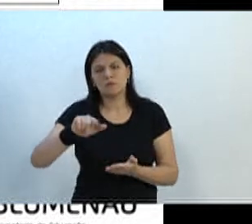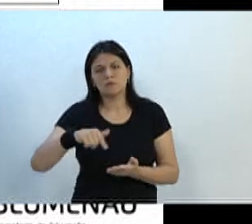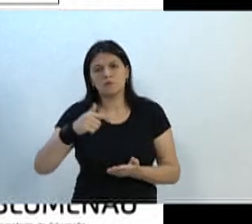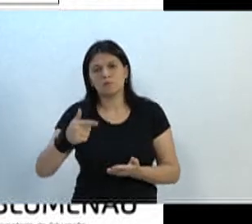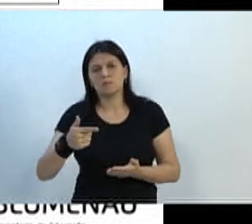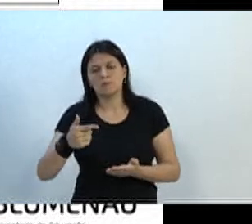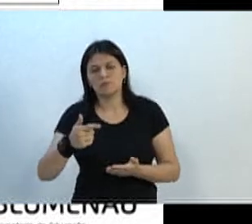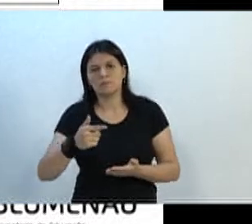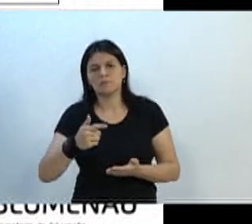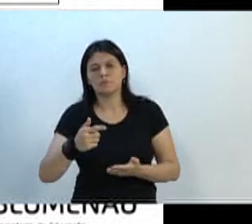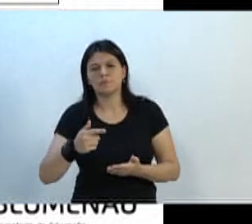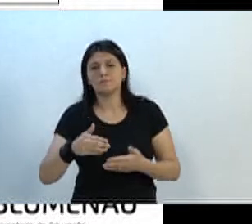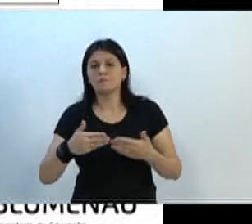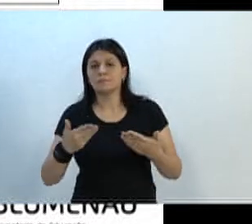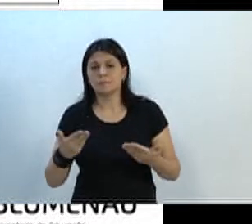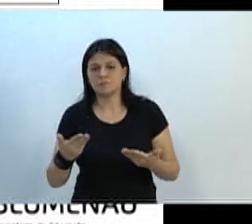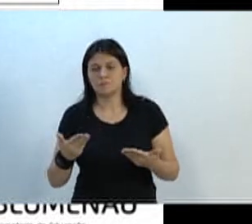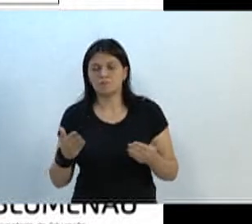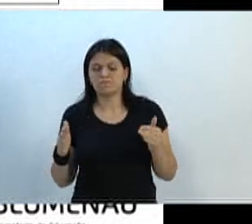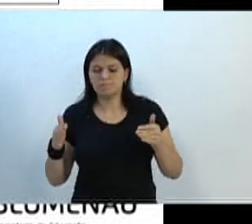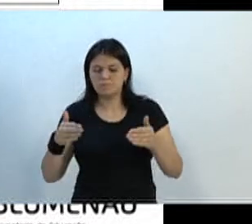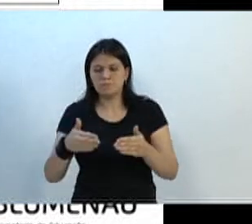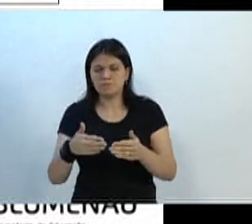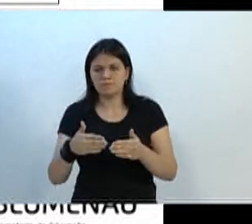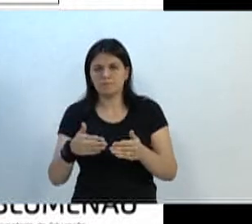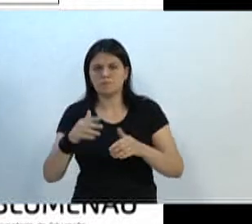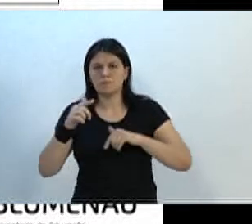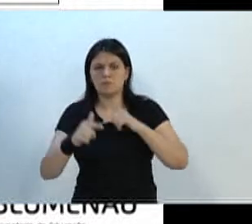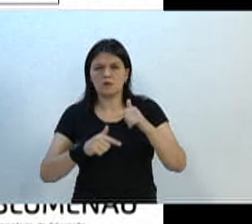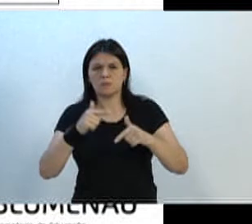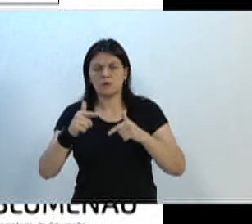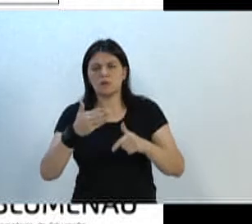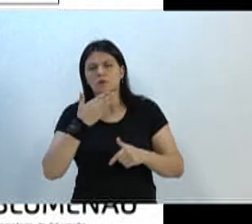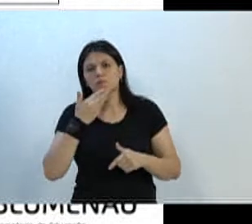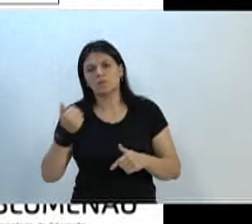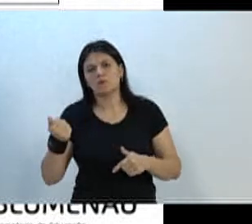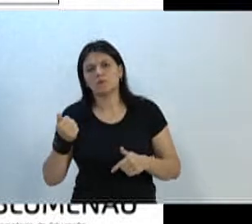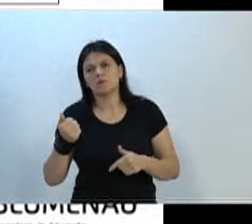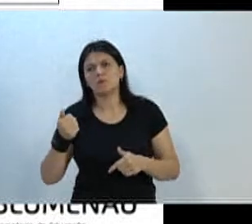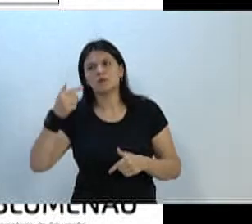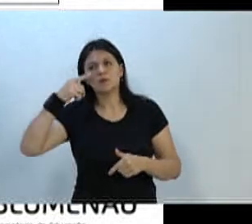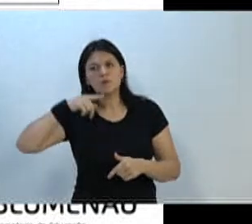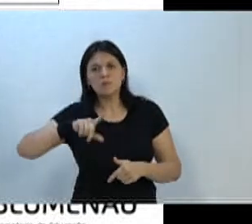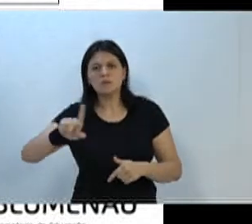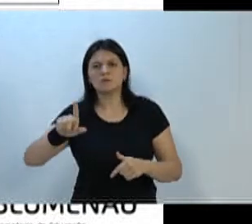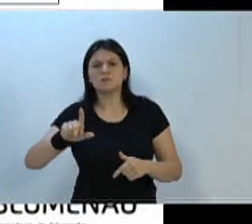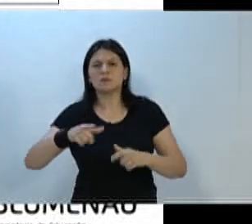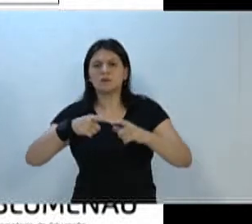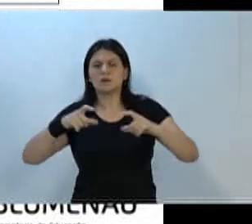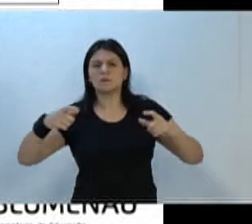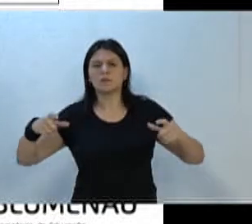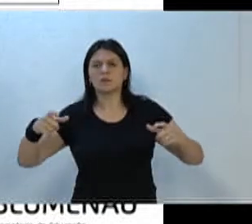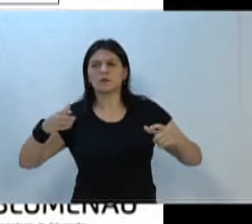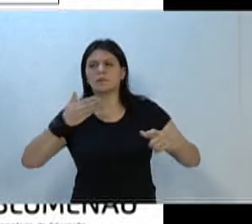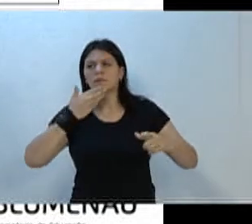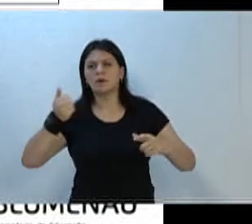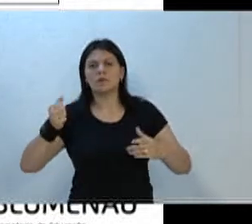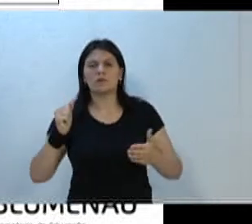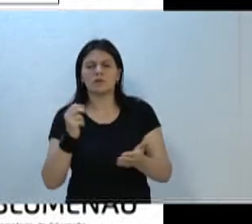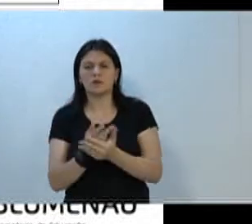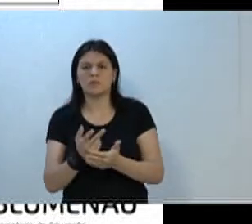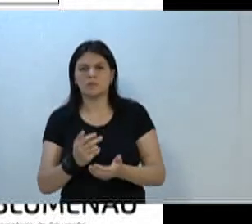Sertão então onde que vai ser direcionado para trabalhar melhor isso ver se a gente consegue ampliar ainda mais essa compra